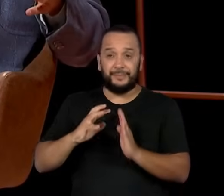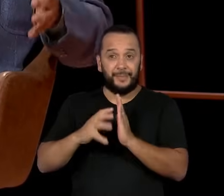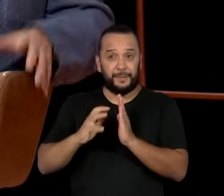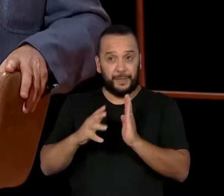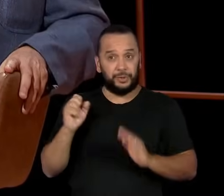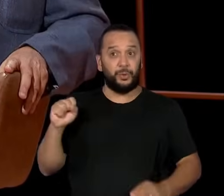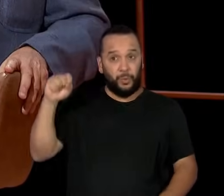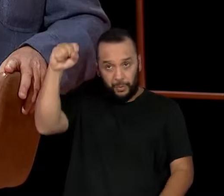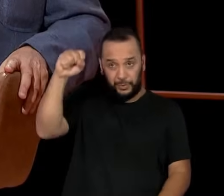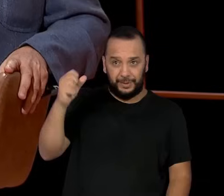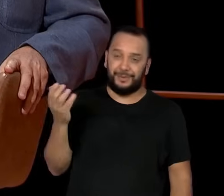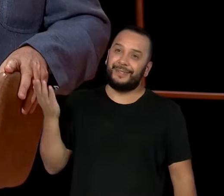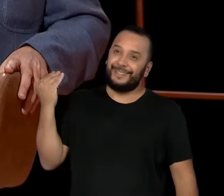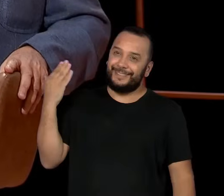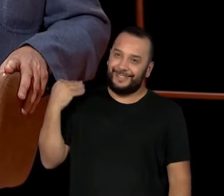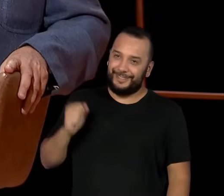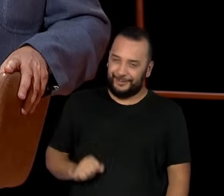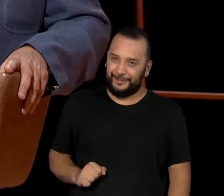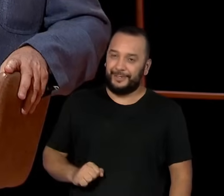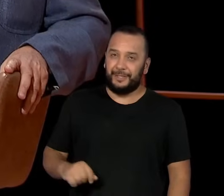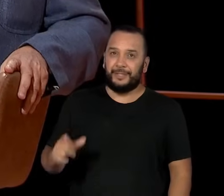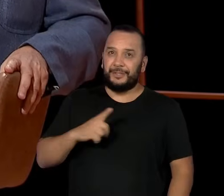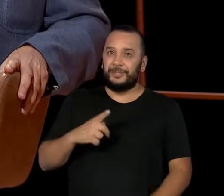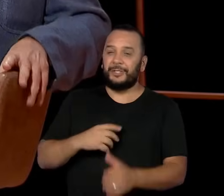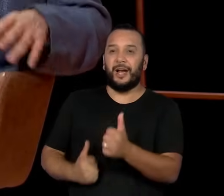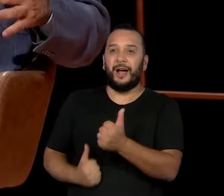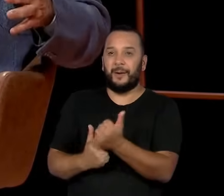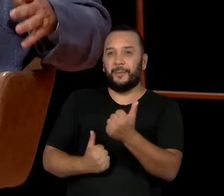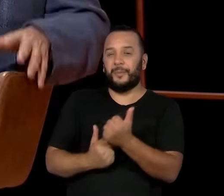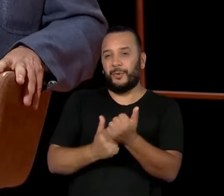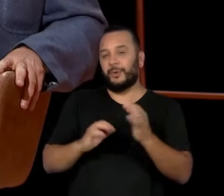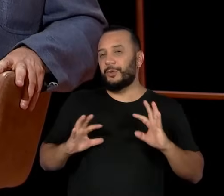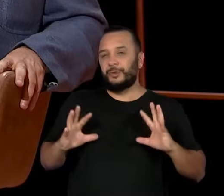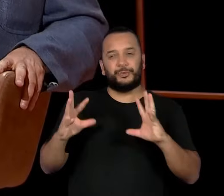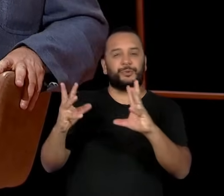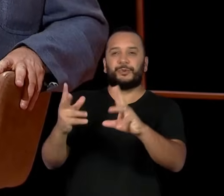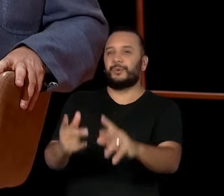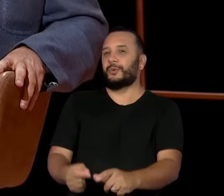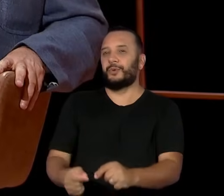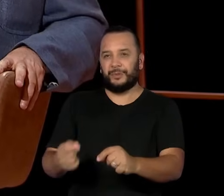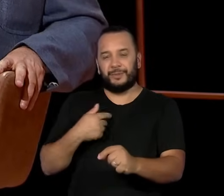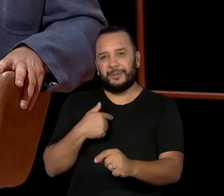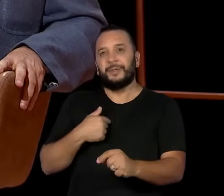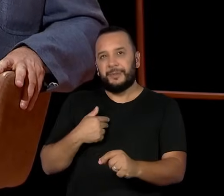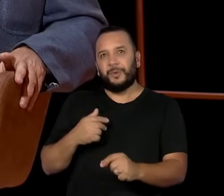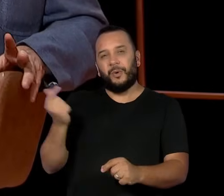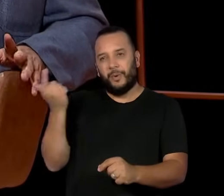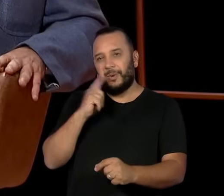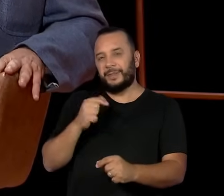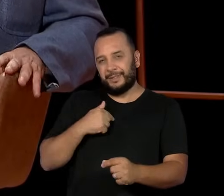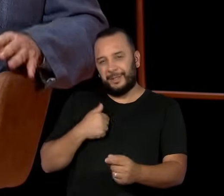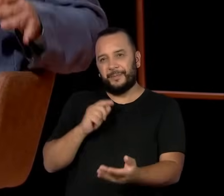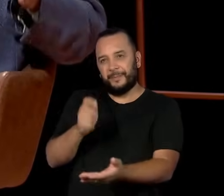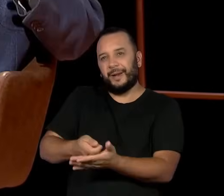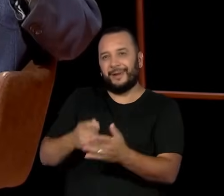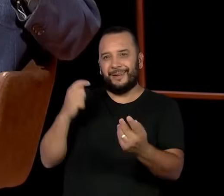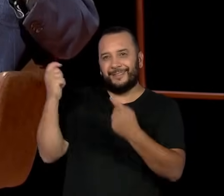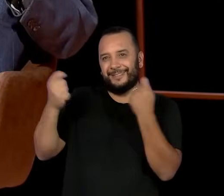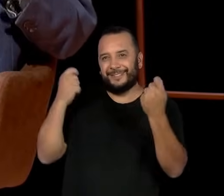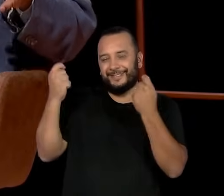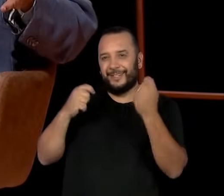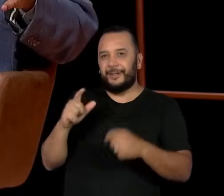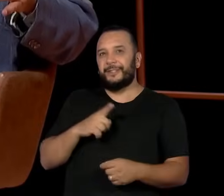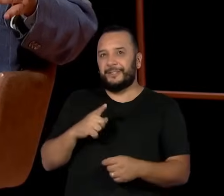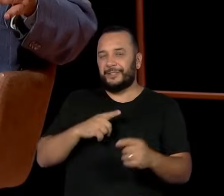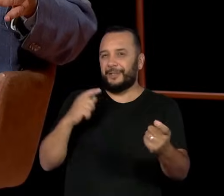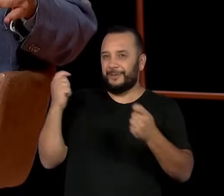na época e tinha o apoio de todos para poder viabilizar um festival. Havia o Festival